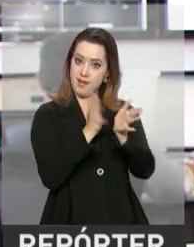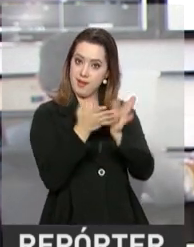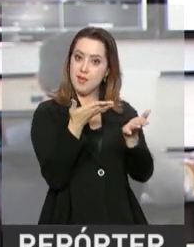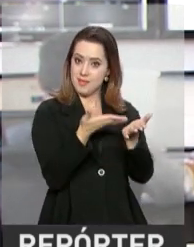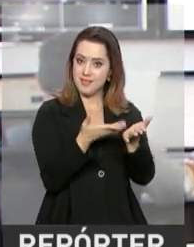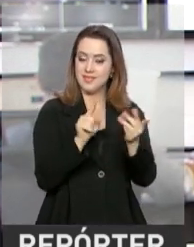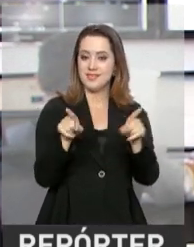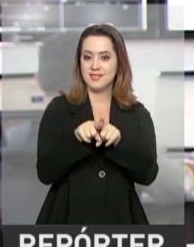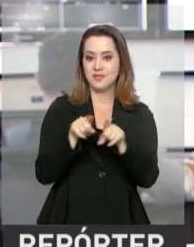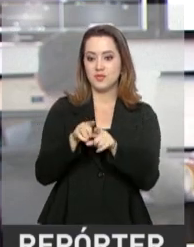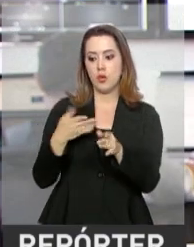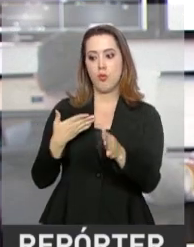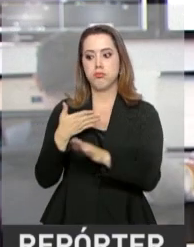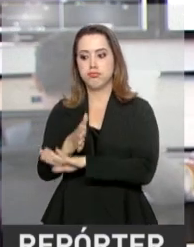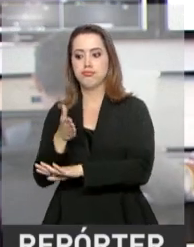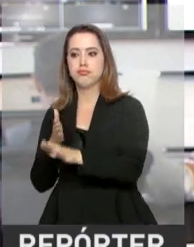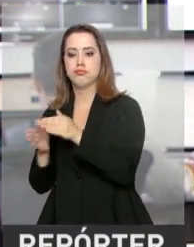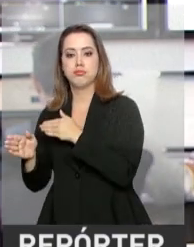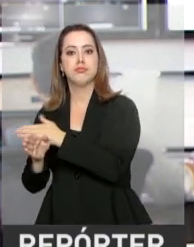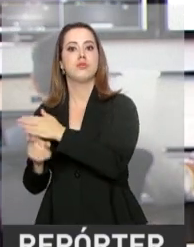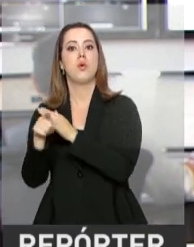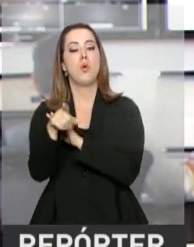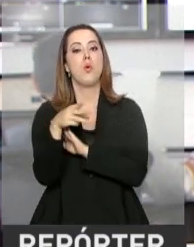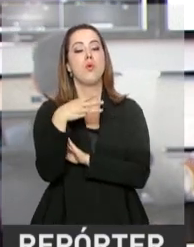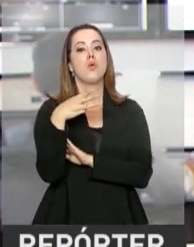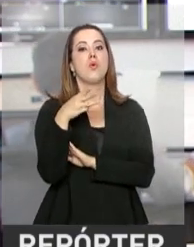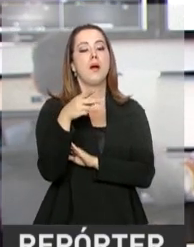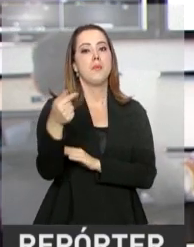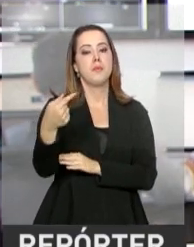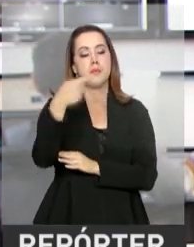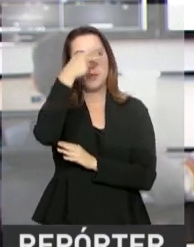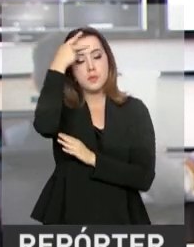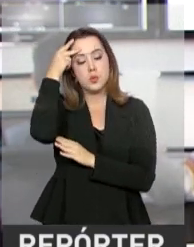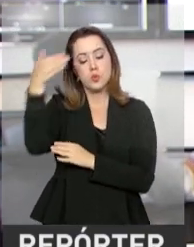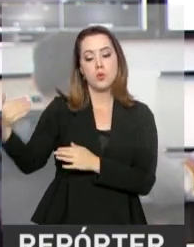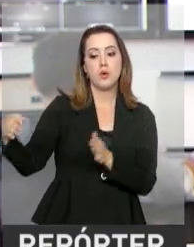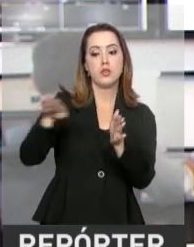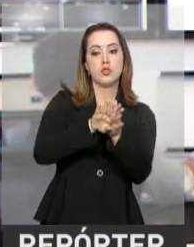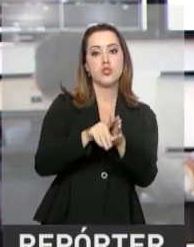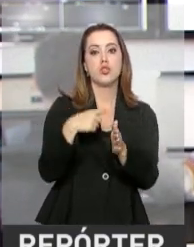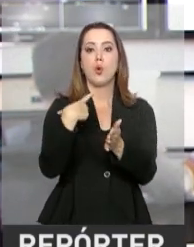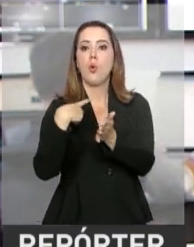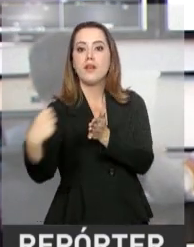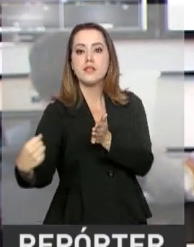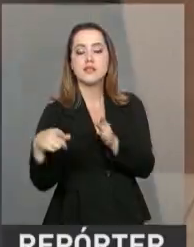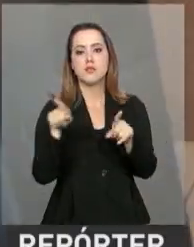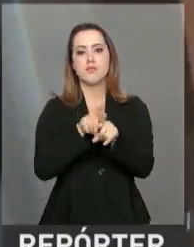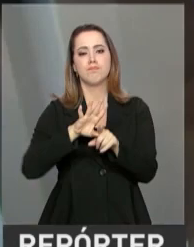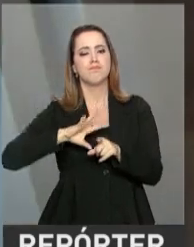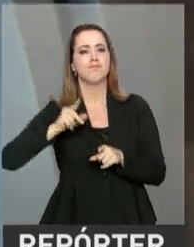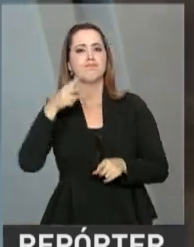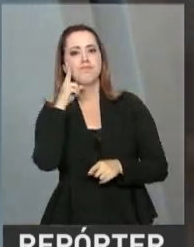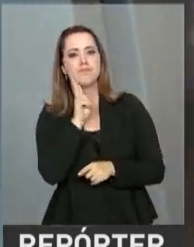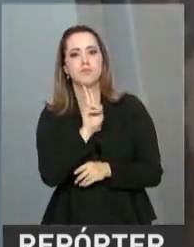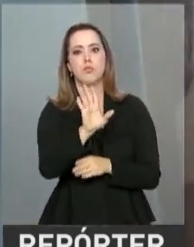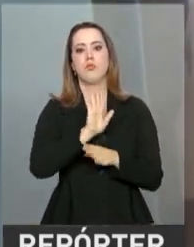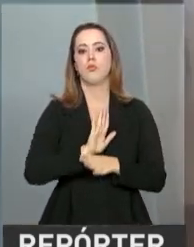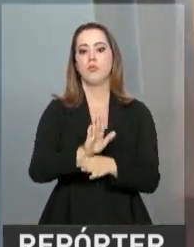e fazendo com que o fluxo de chegada e partida desses usuários sejam assistidos em todo o seu momento.